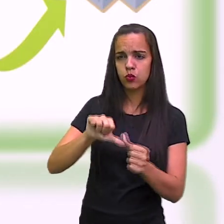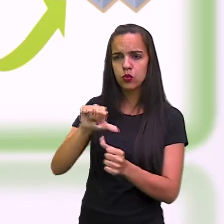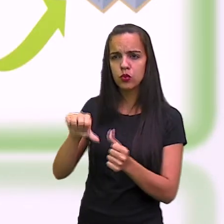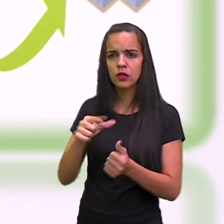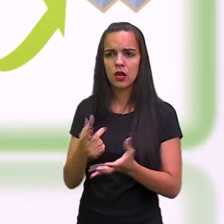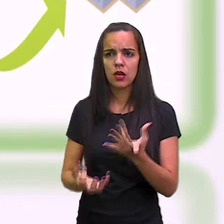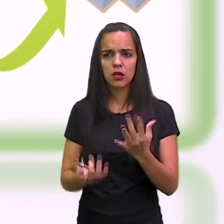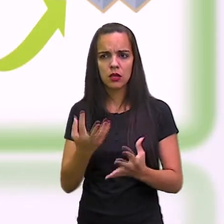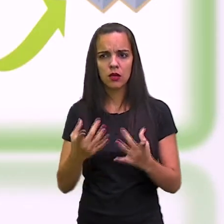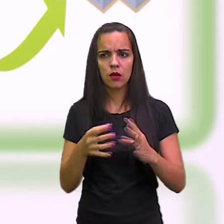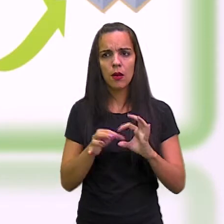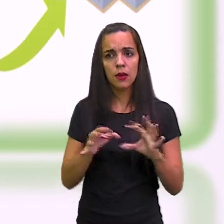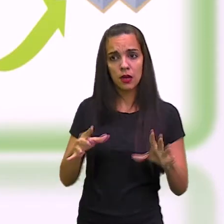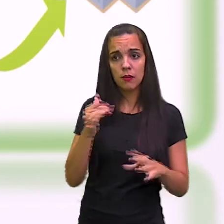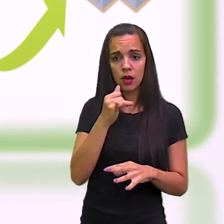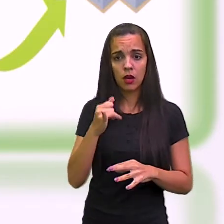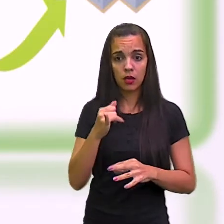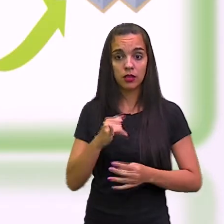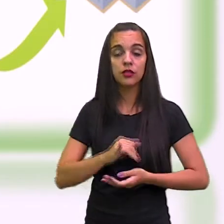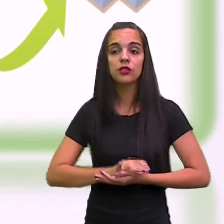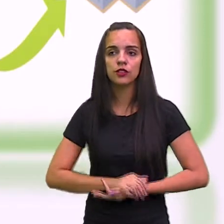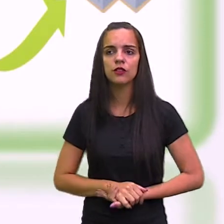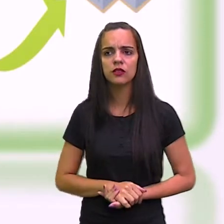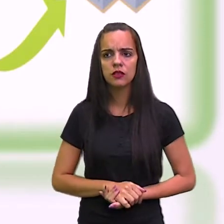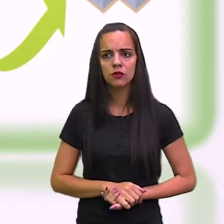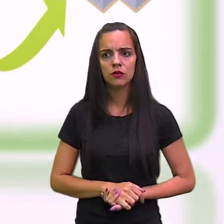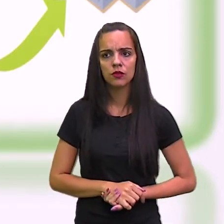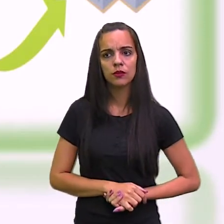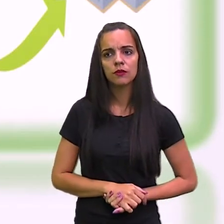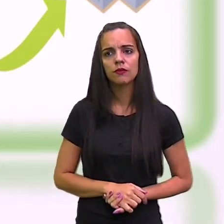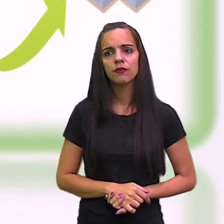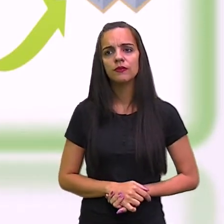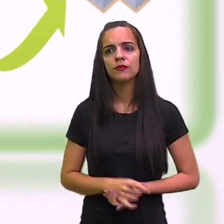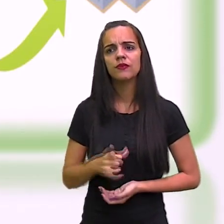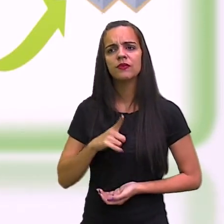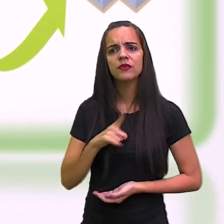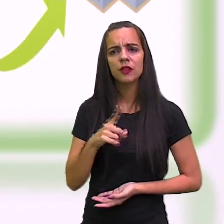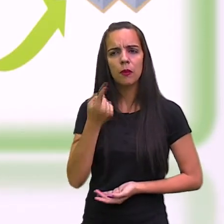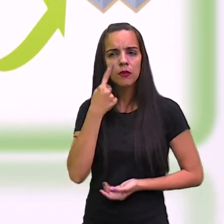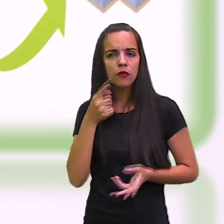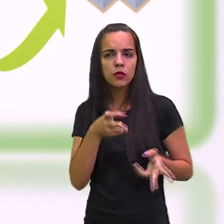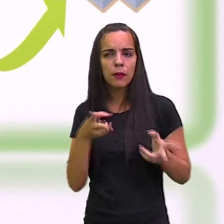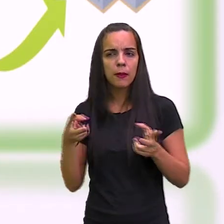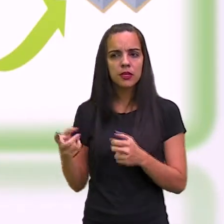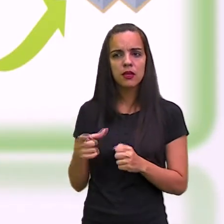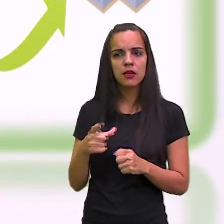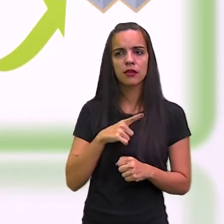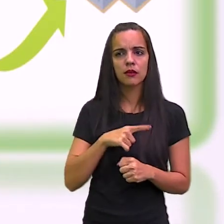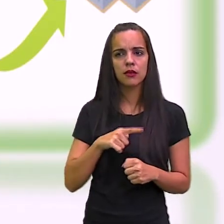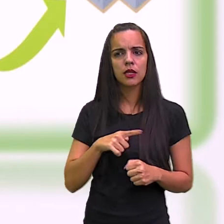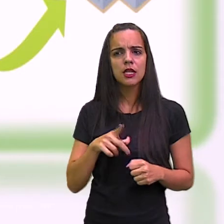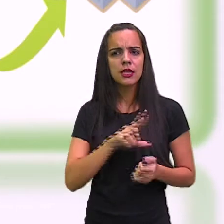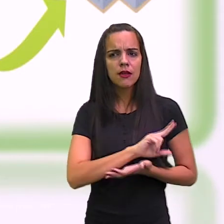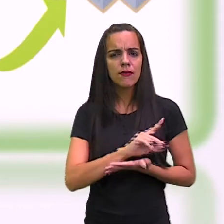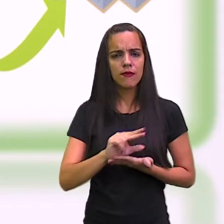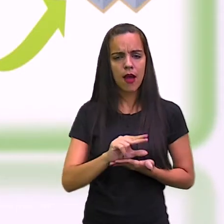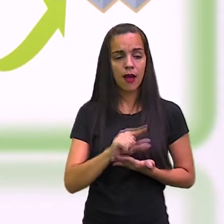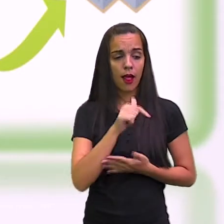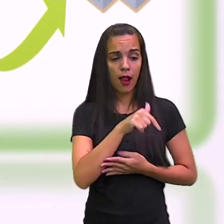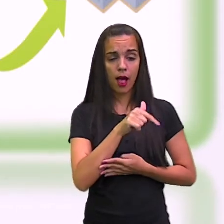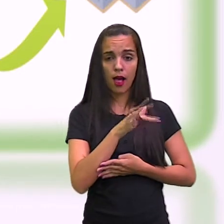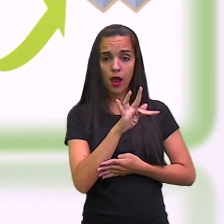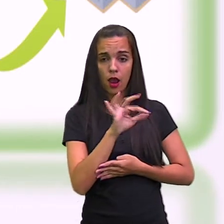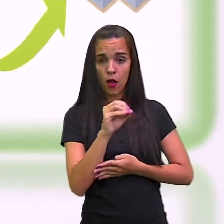queima libera CO2, gás carbônico, na atmosfera. E as plantas, através da